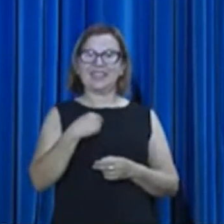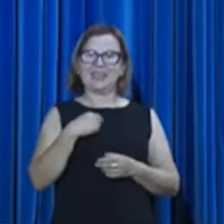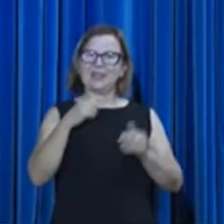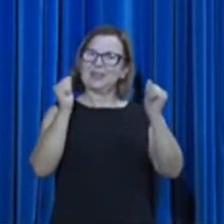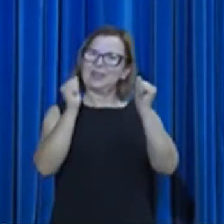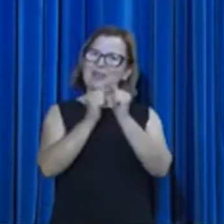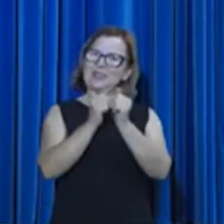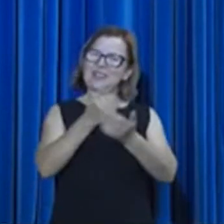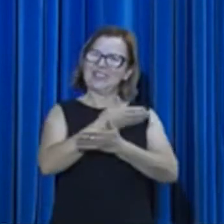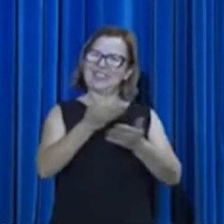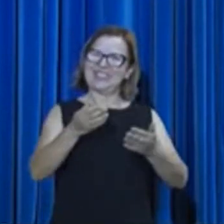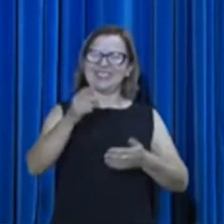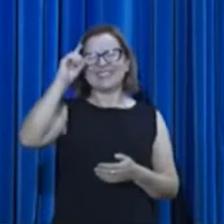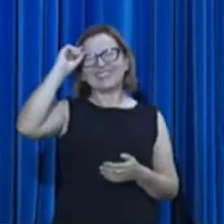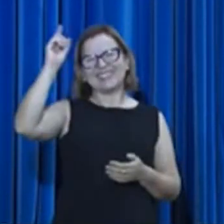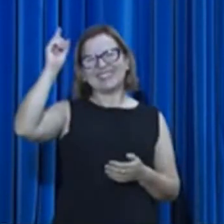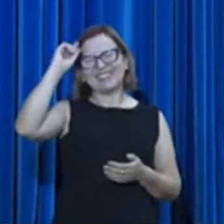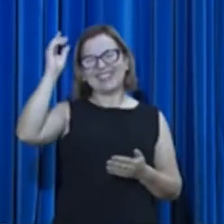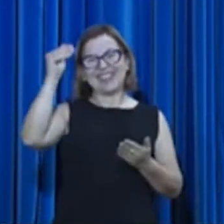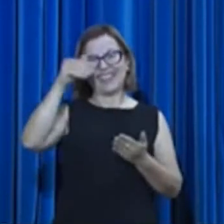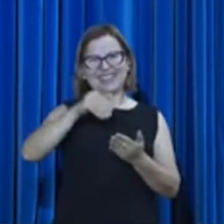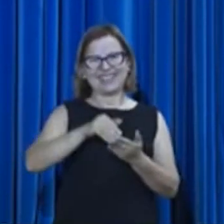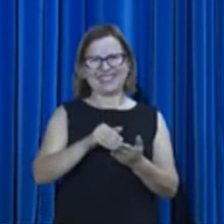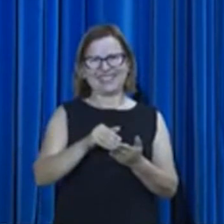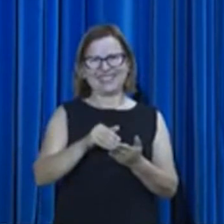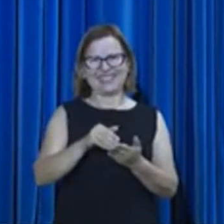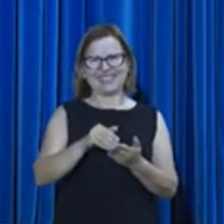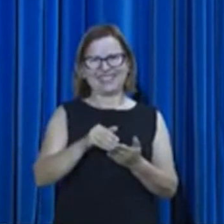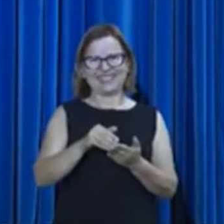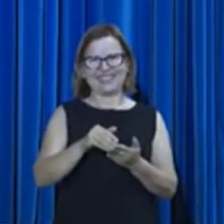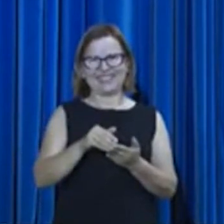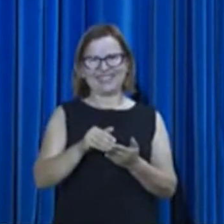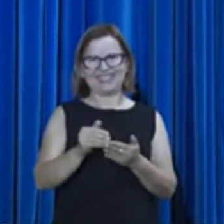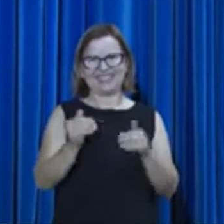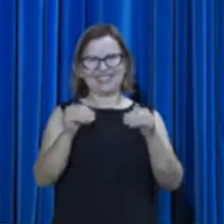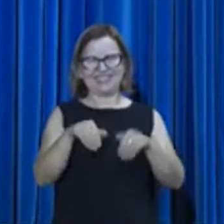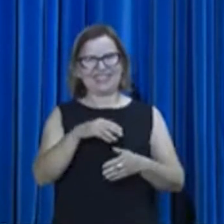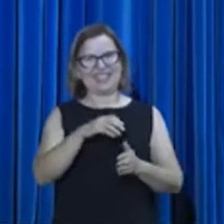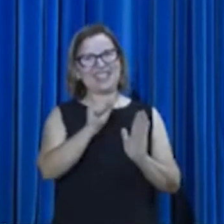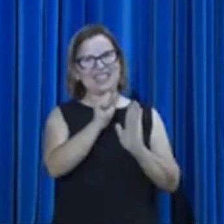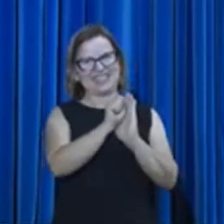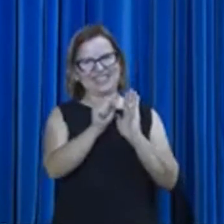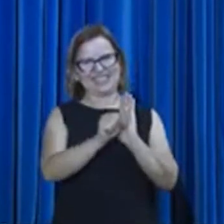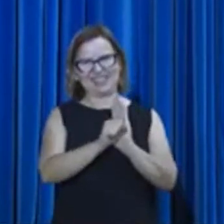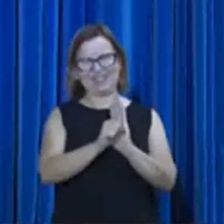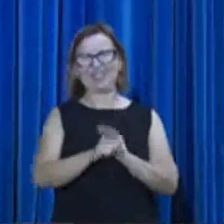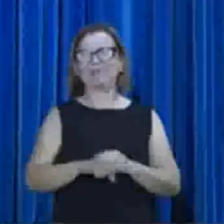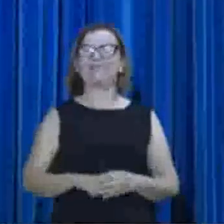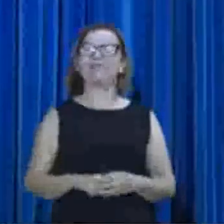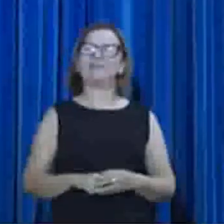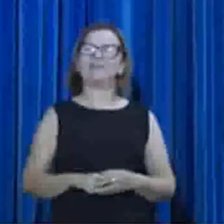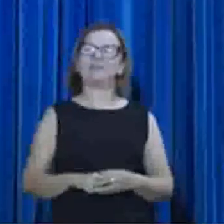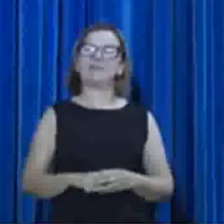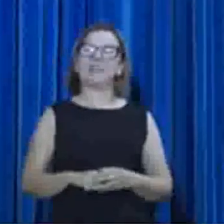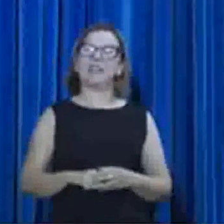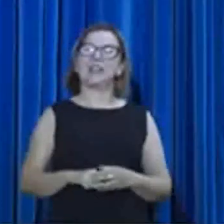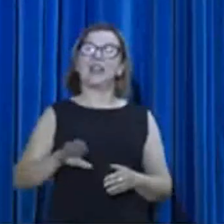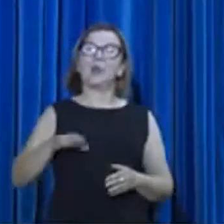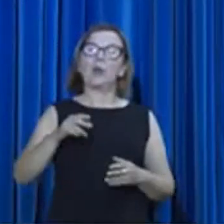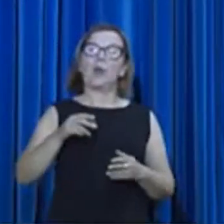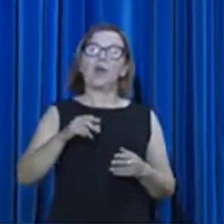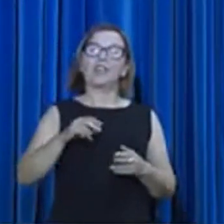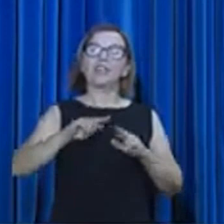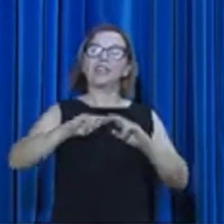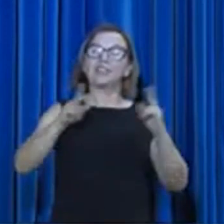convosco todos os dias, até a consumação do século. Qual é a diferença entre esses